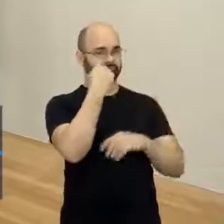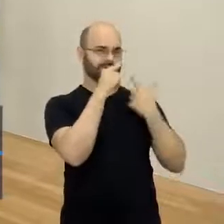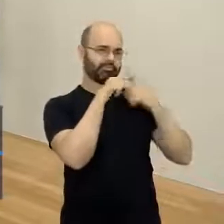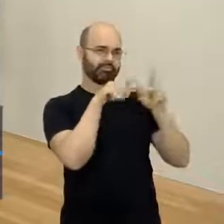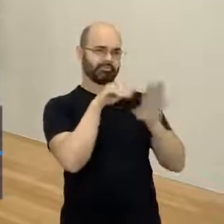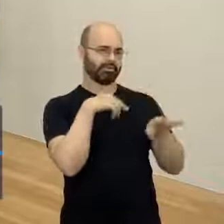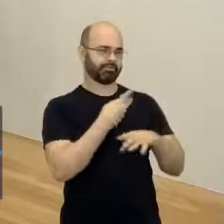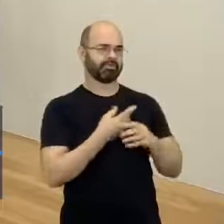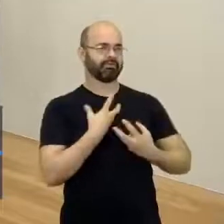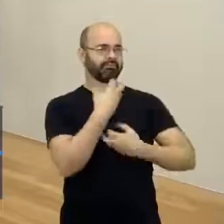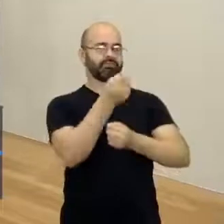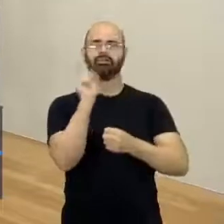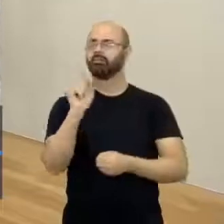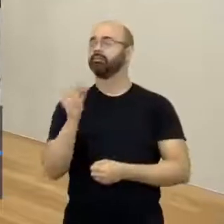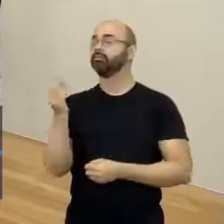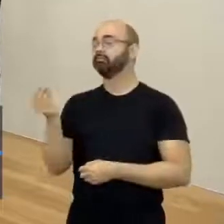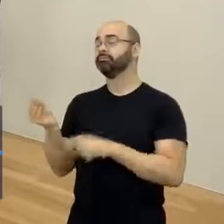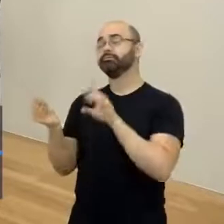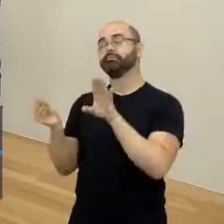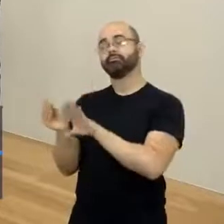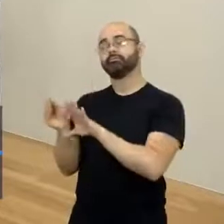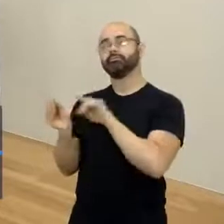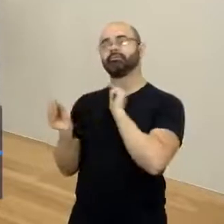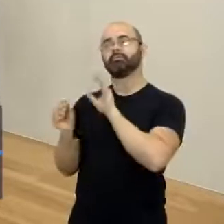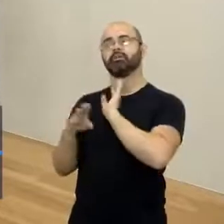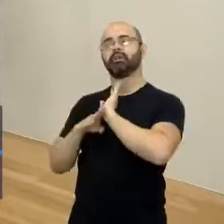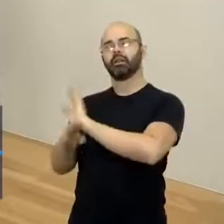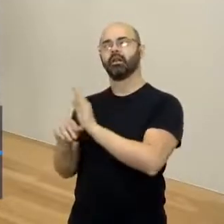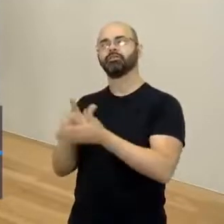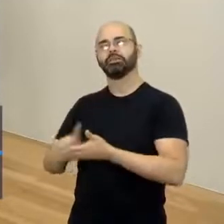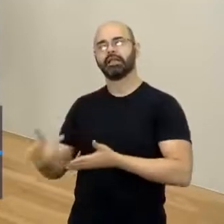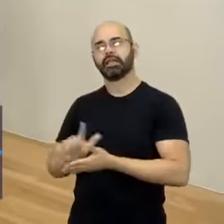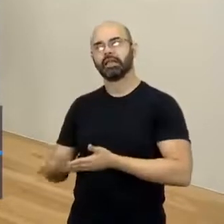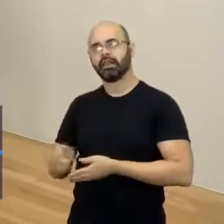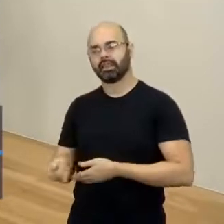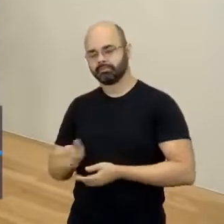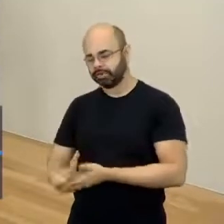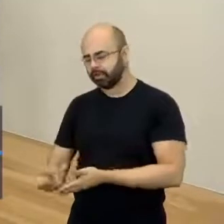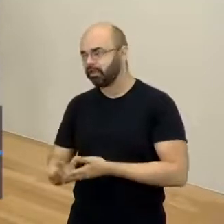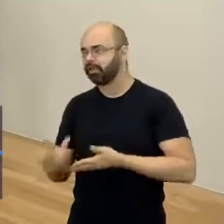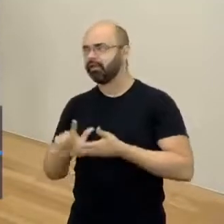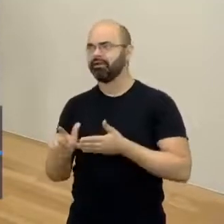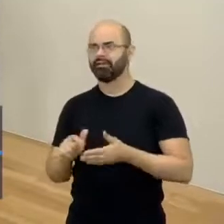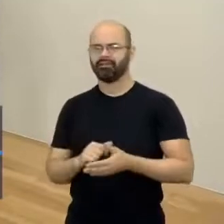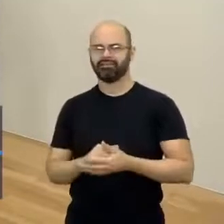passar isso pra eles. Essa caneta também, ela te ajuda na faxina.